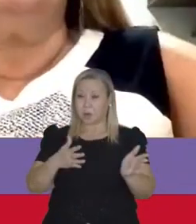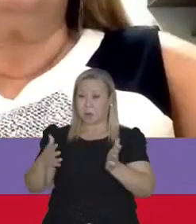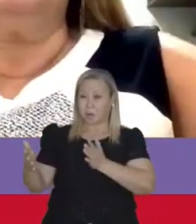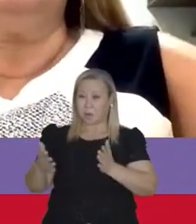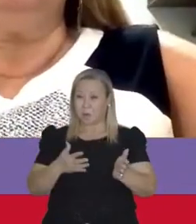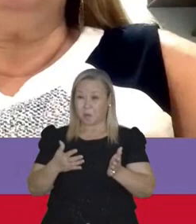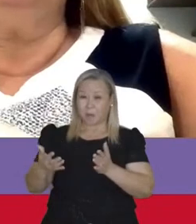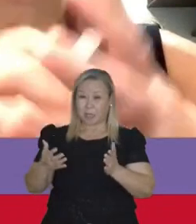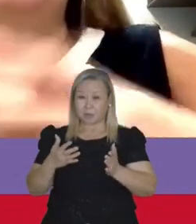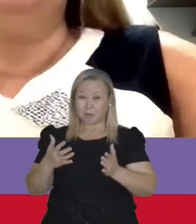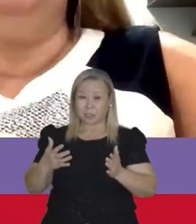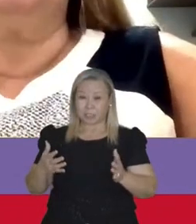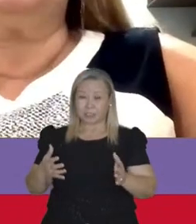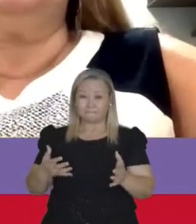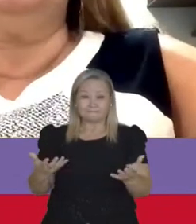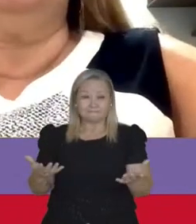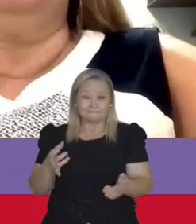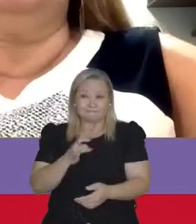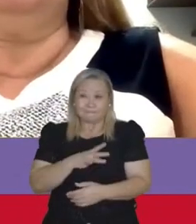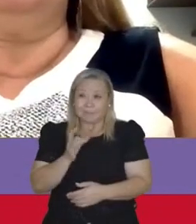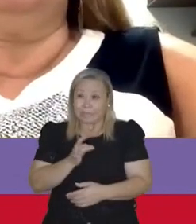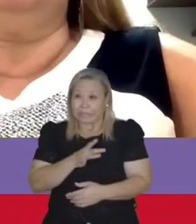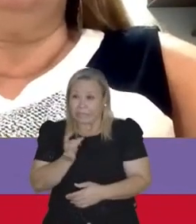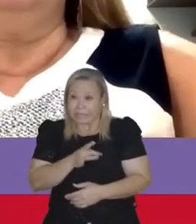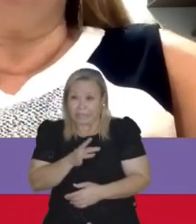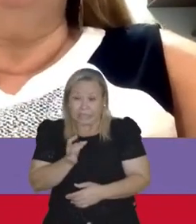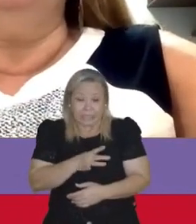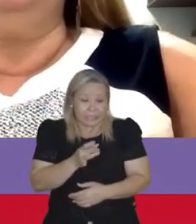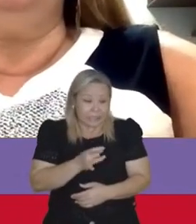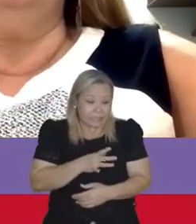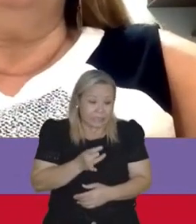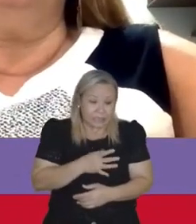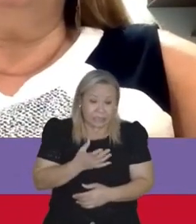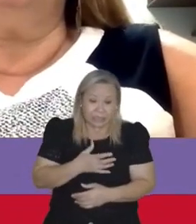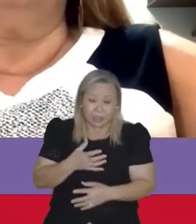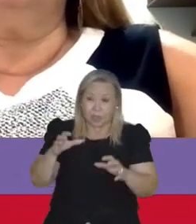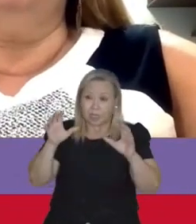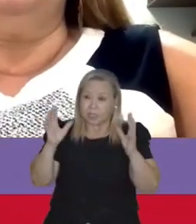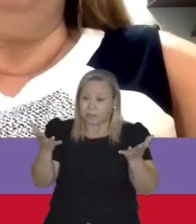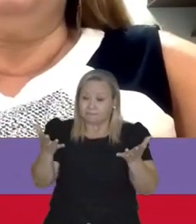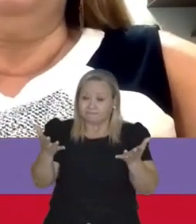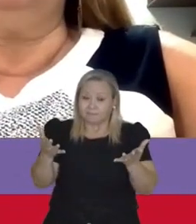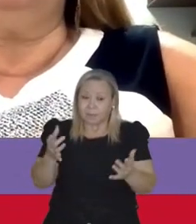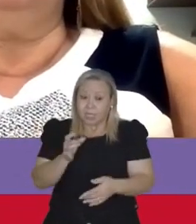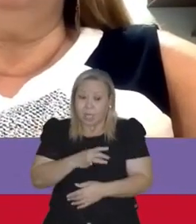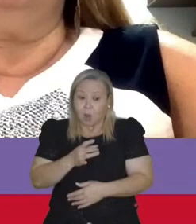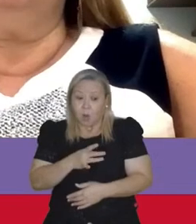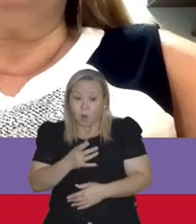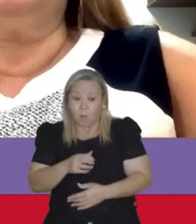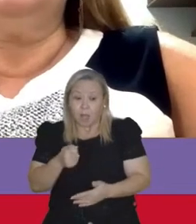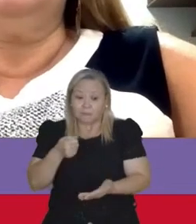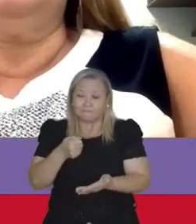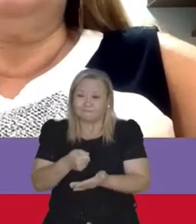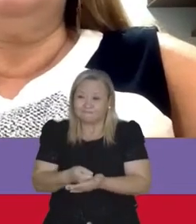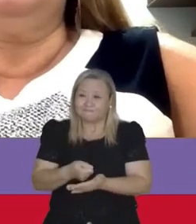terror, né, e um terror que pune